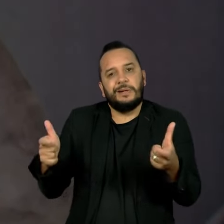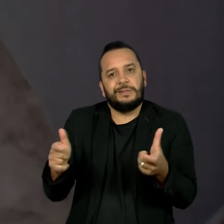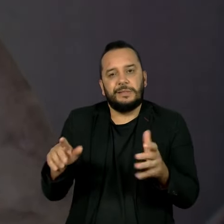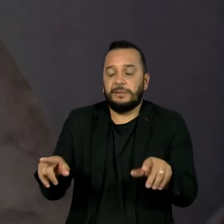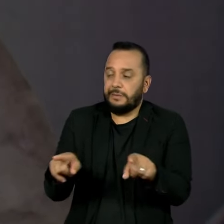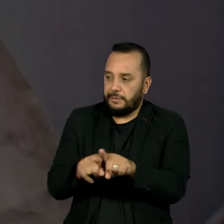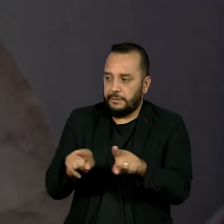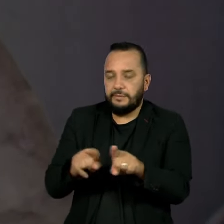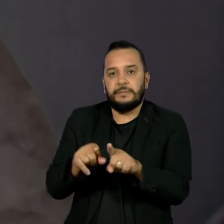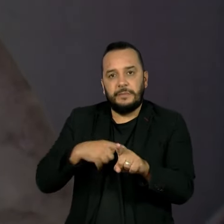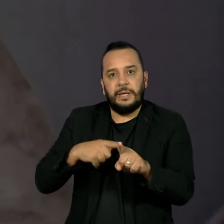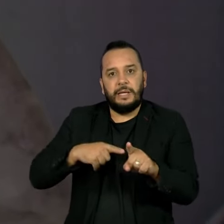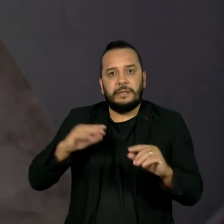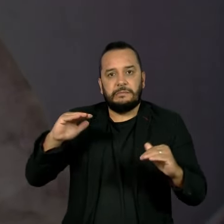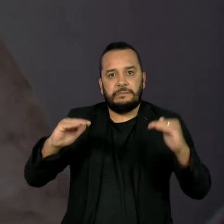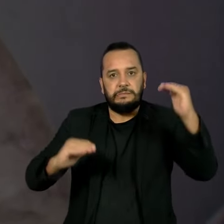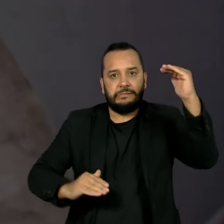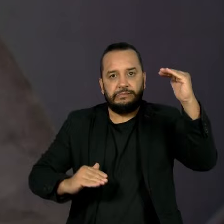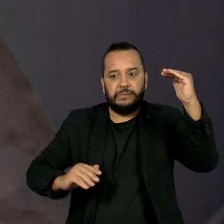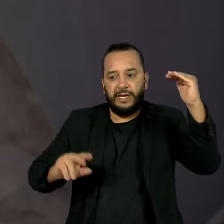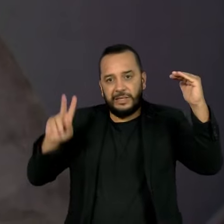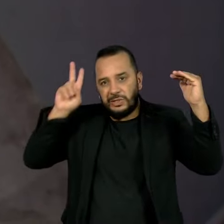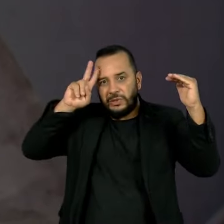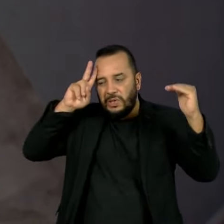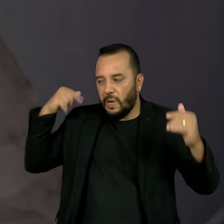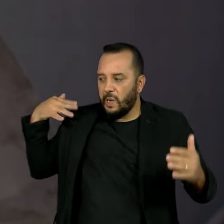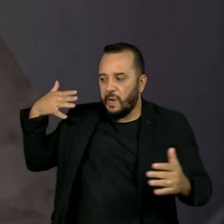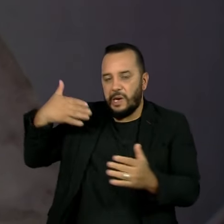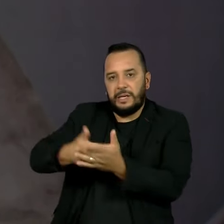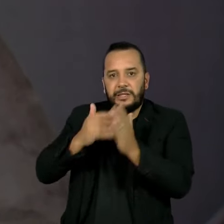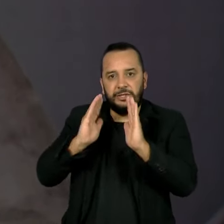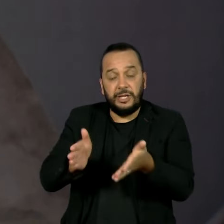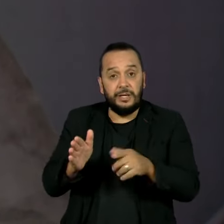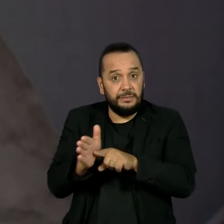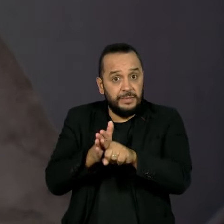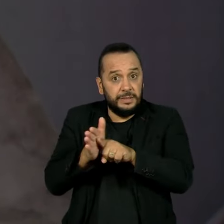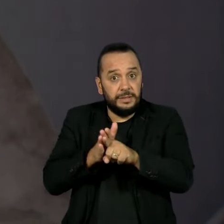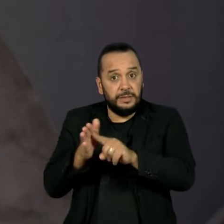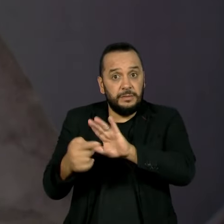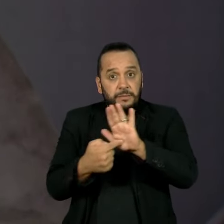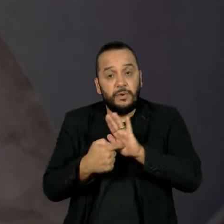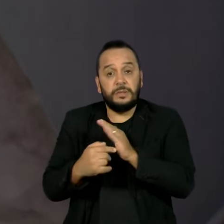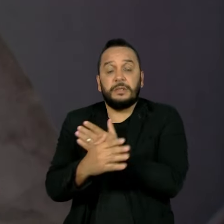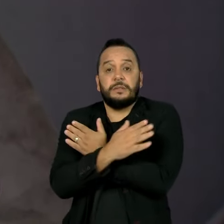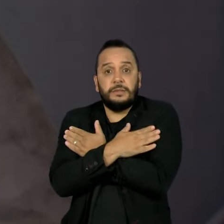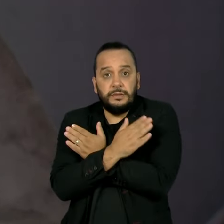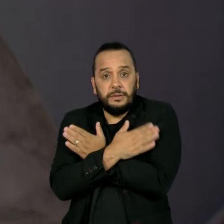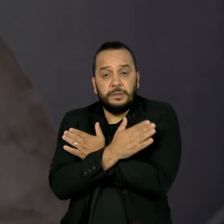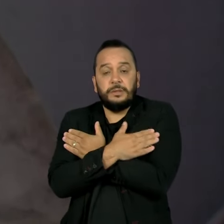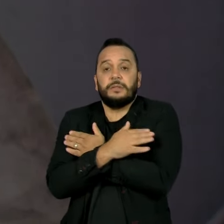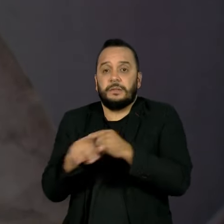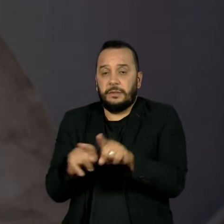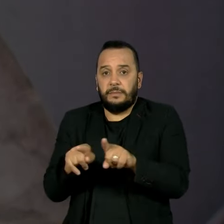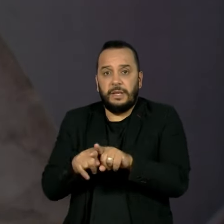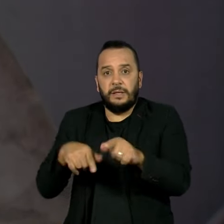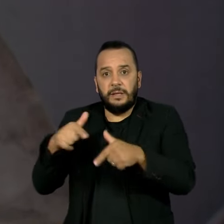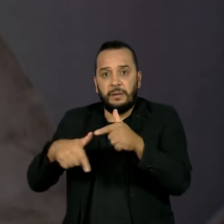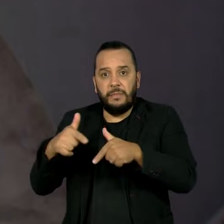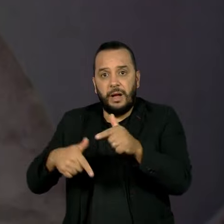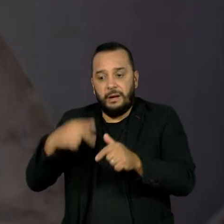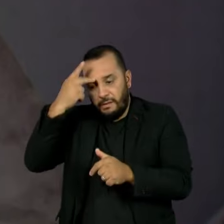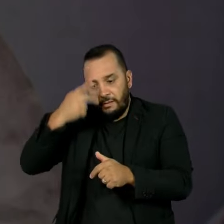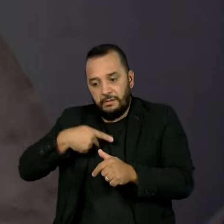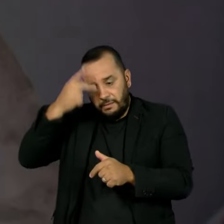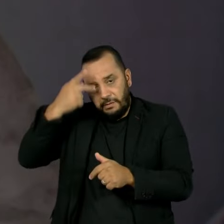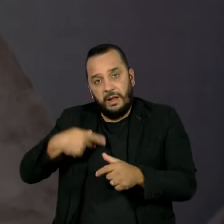historicamente constituídas. As estatísticas demonstram que os índices de desemprego e trabalho informal é maior entre os negros. Mas